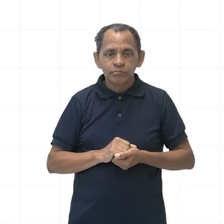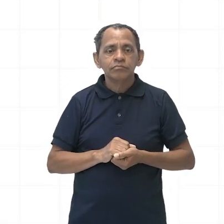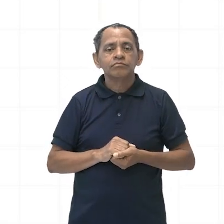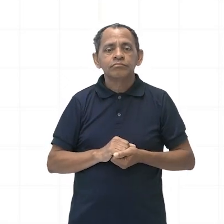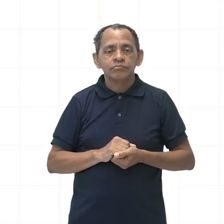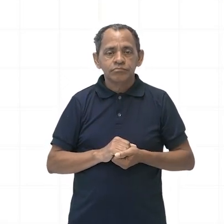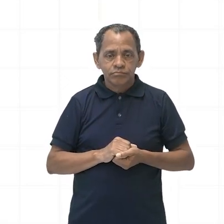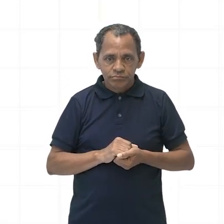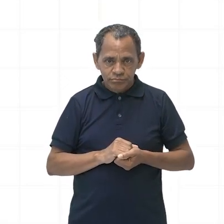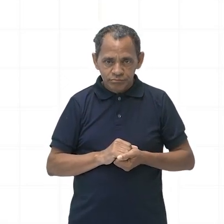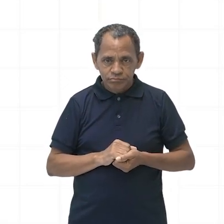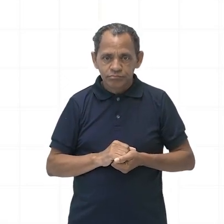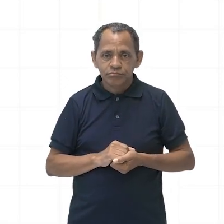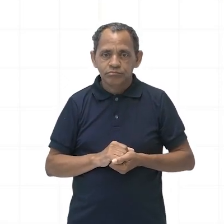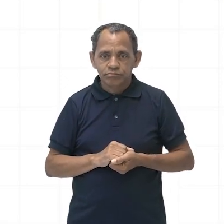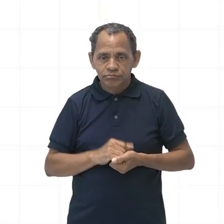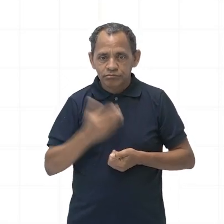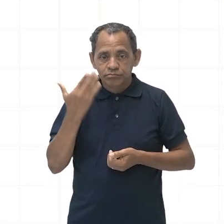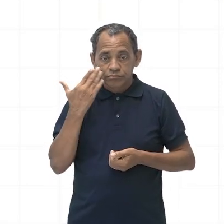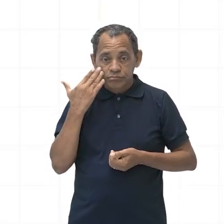aqui significa